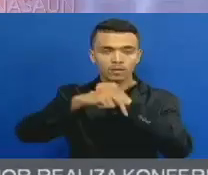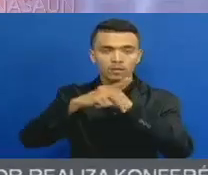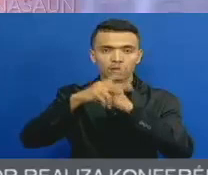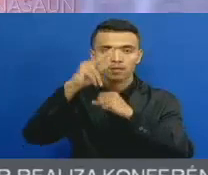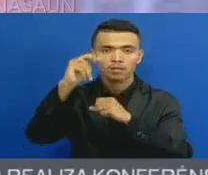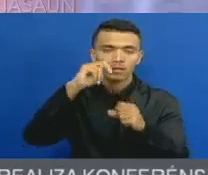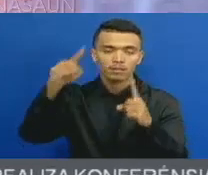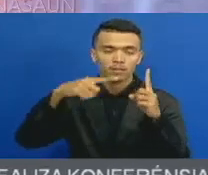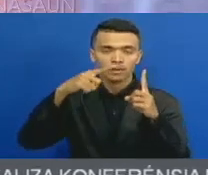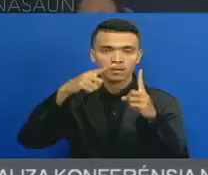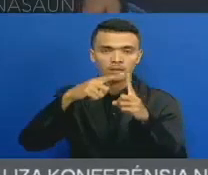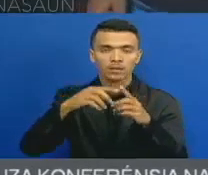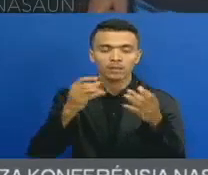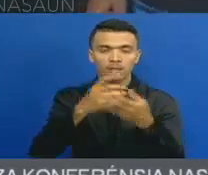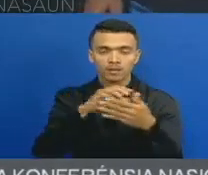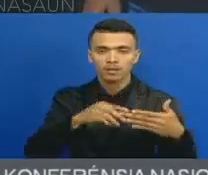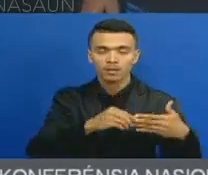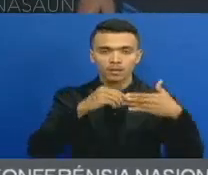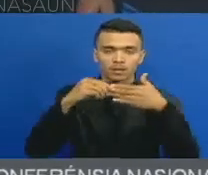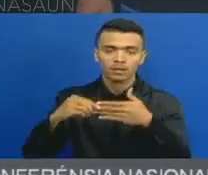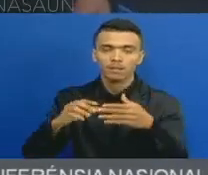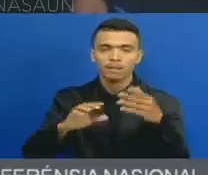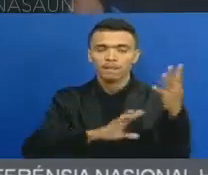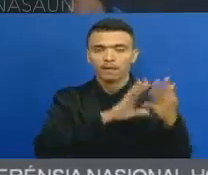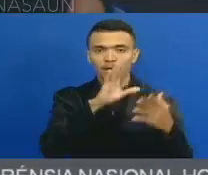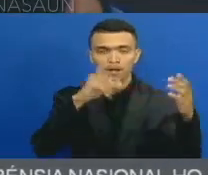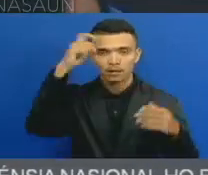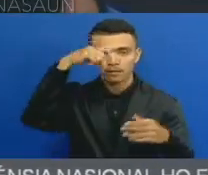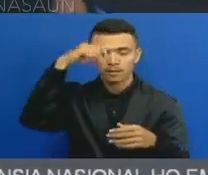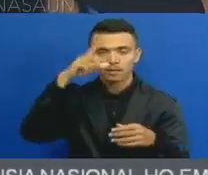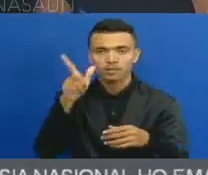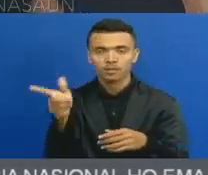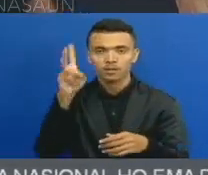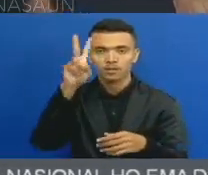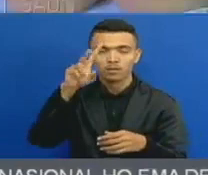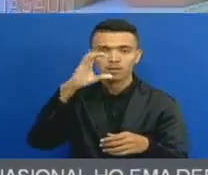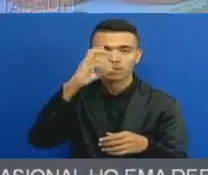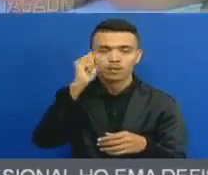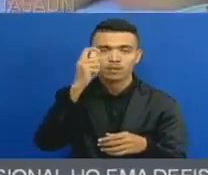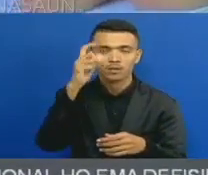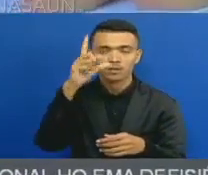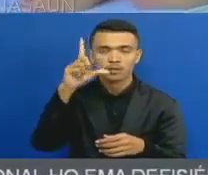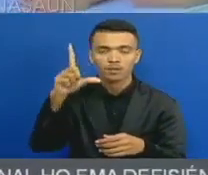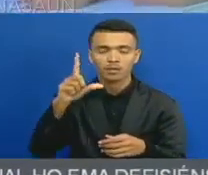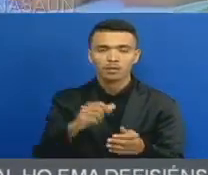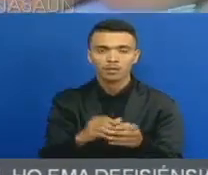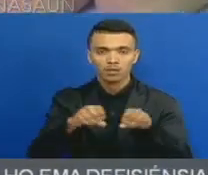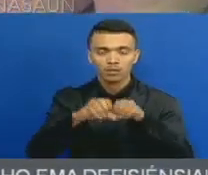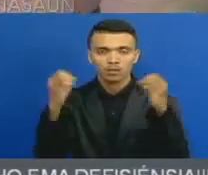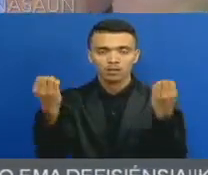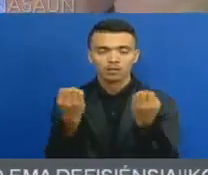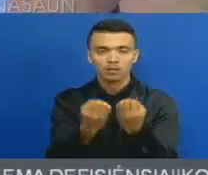ba baukun. Entretanto, e aniversário badala Ruanulur sen rua KSTL nei, movimento Força Trabalhador Timor-Leste